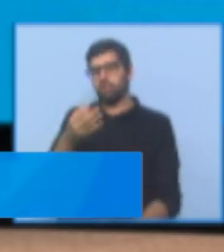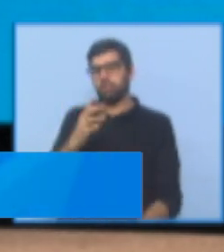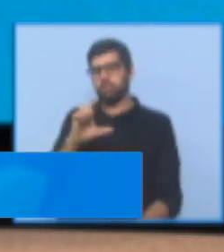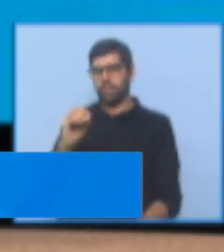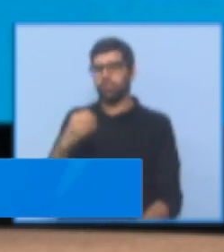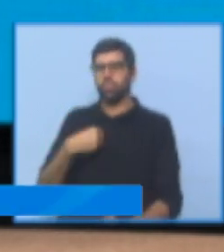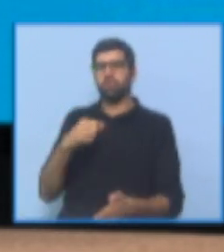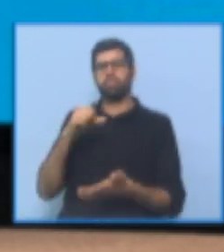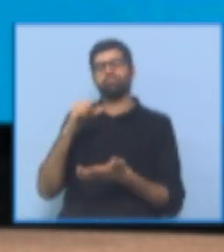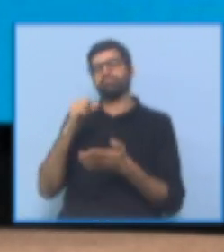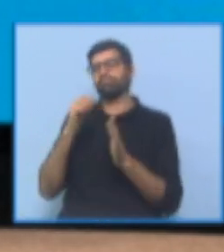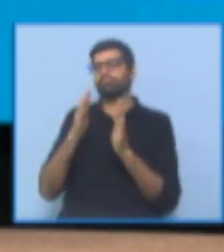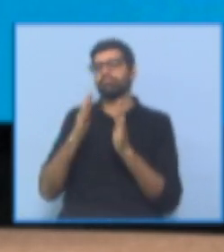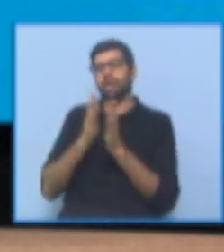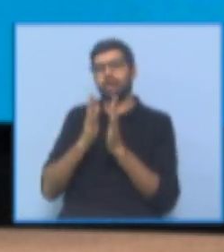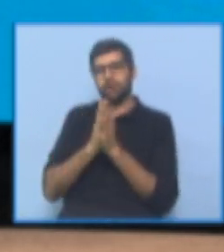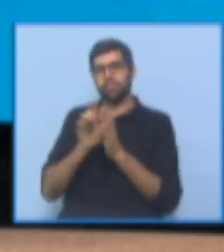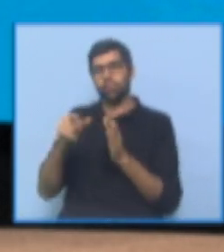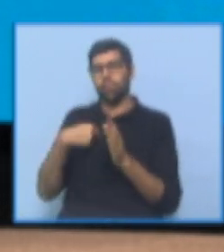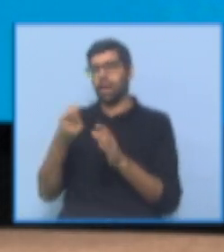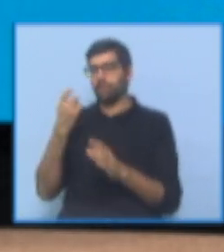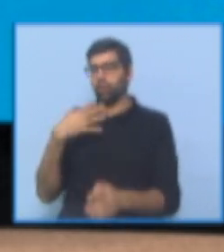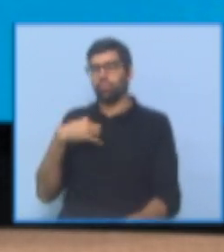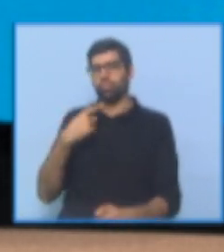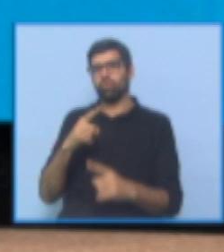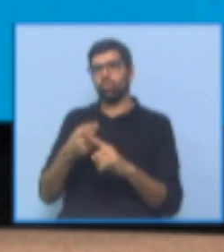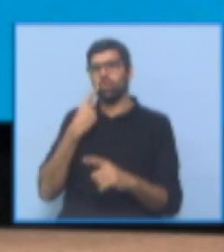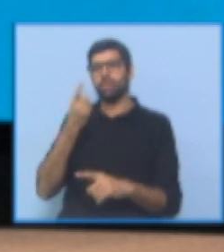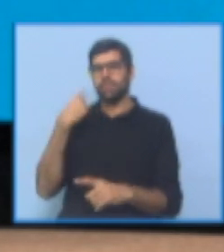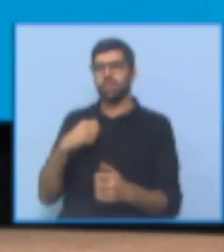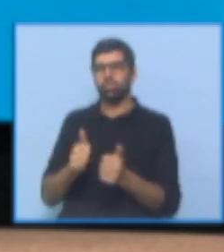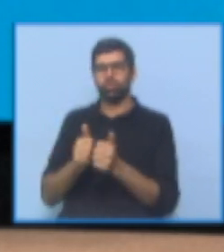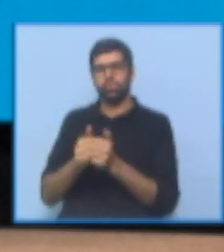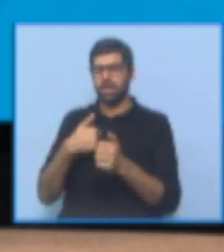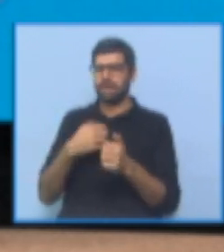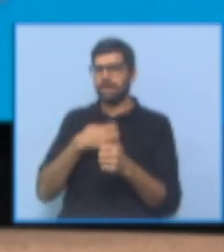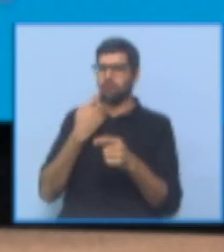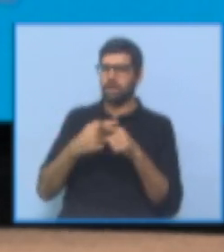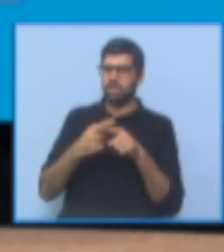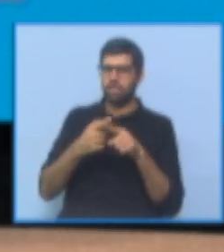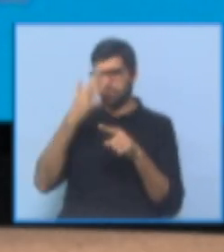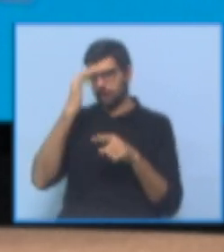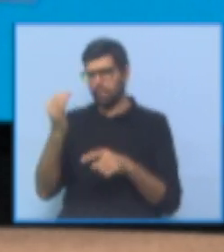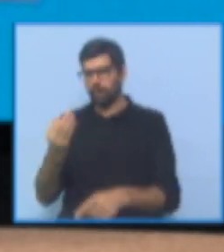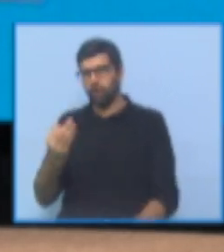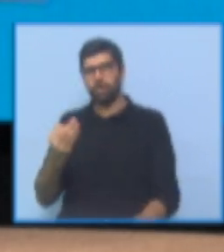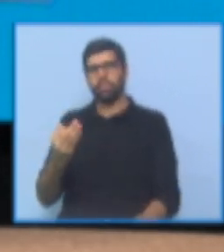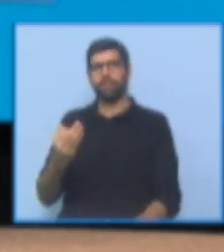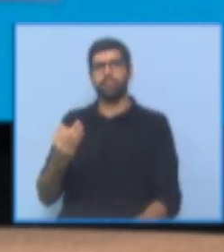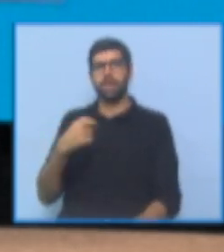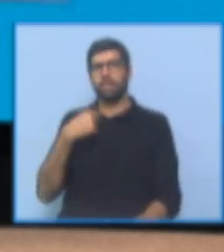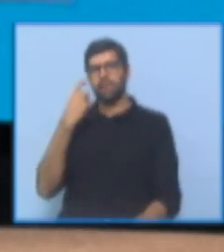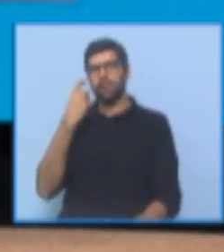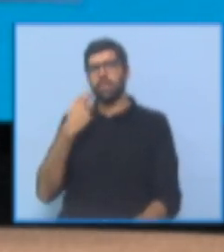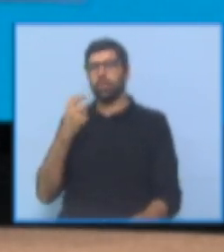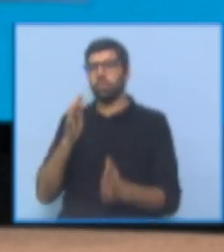Núncio Apostólico achou a ideia extraordinária. Estive com ele agora em novembro passado. Ele achou muito interessante a ideia. Inclusive pensava que a padroeira